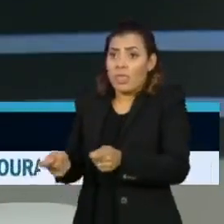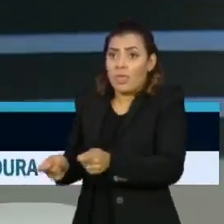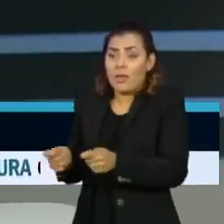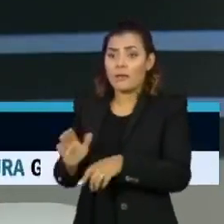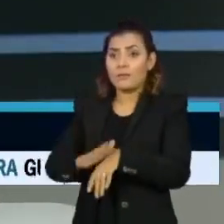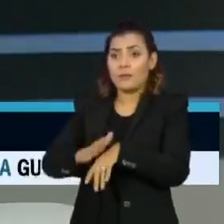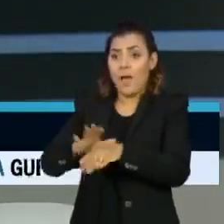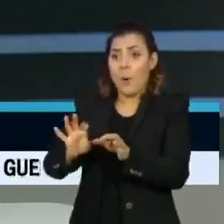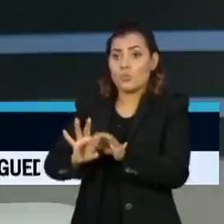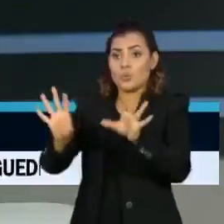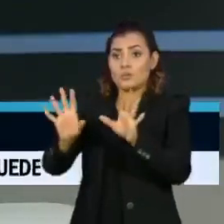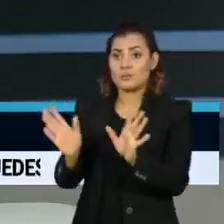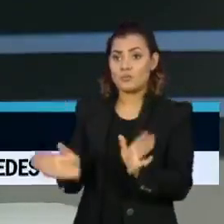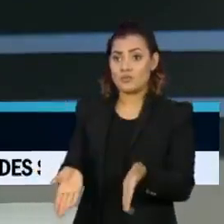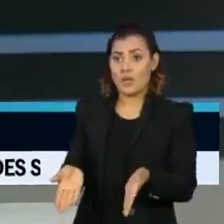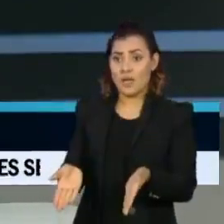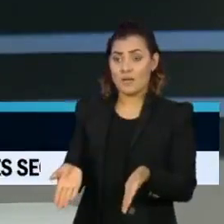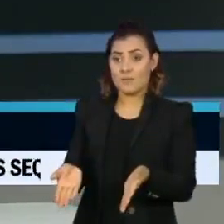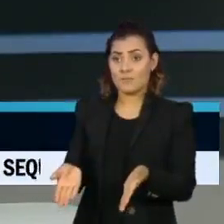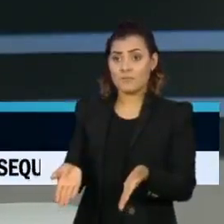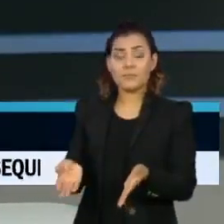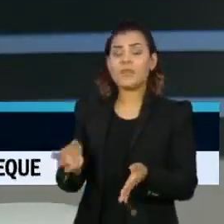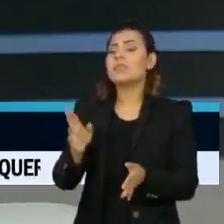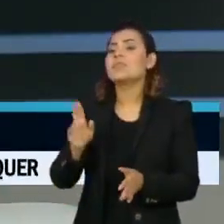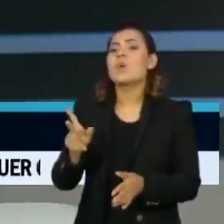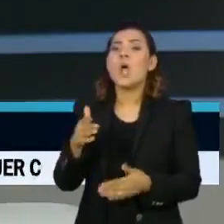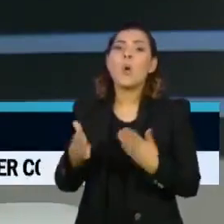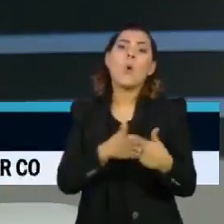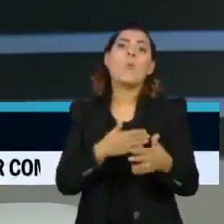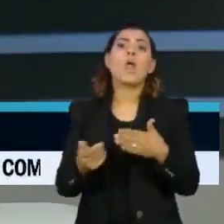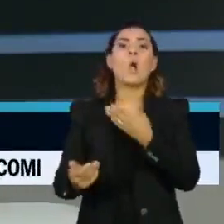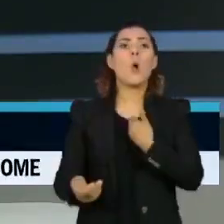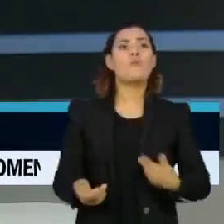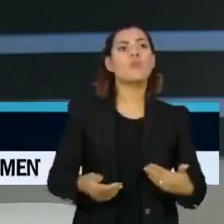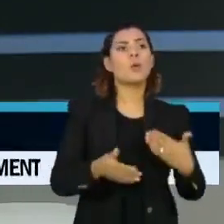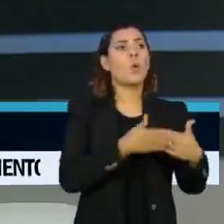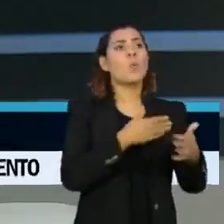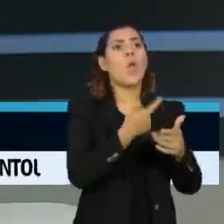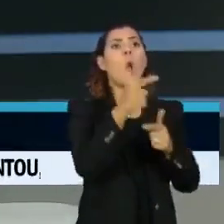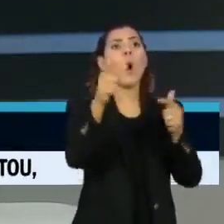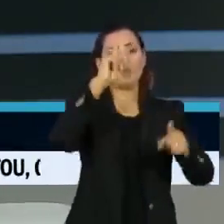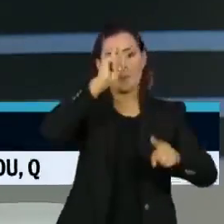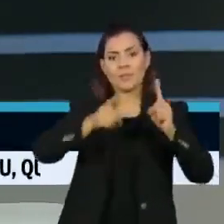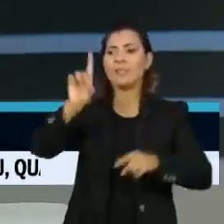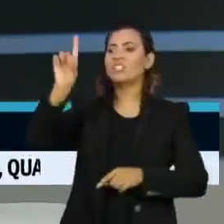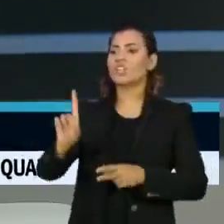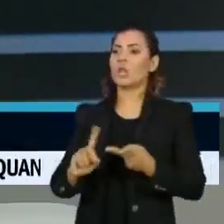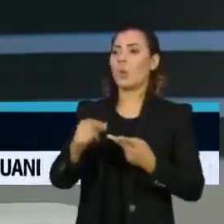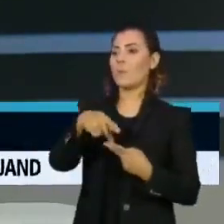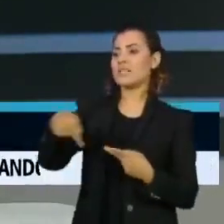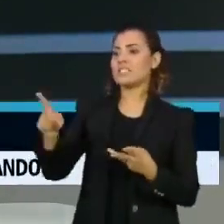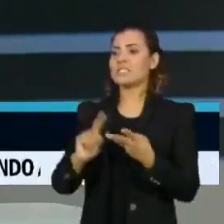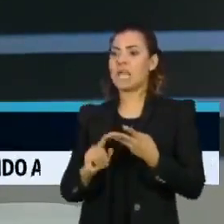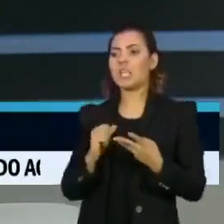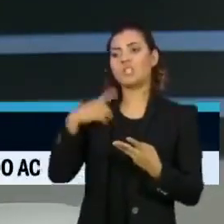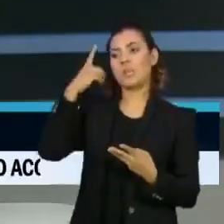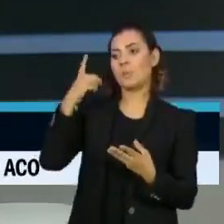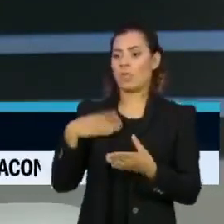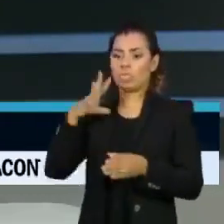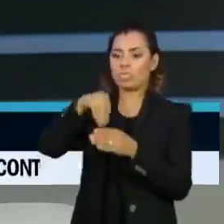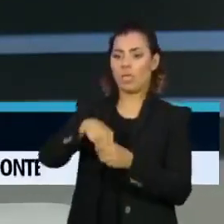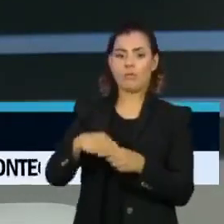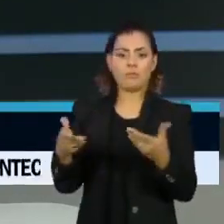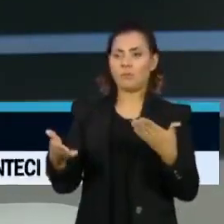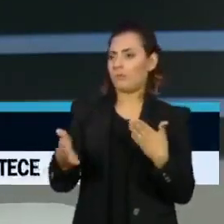É essa autorização que o Tesouro tem. Não há qualquer governança que eu faça acordo entre parceiros, dentro do